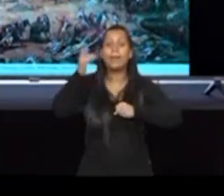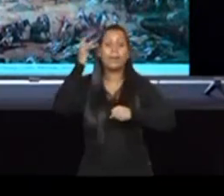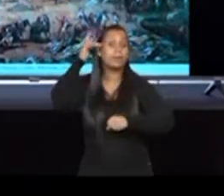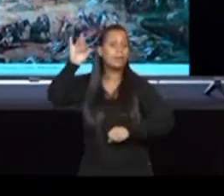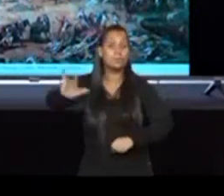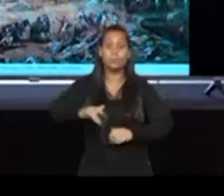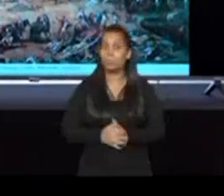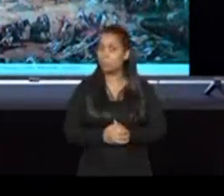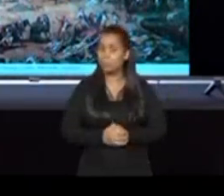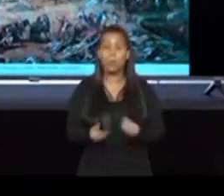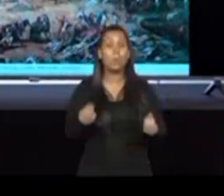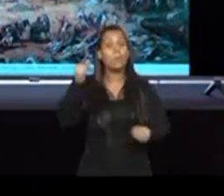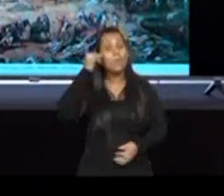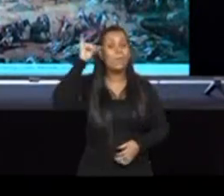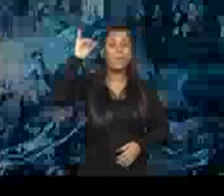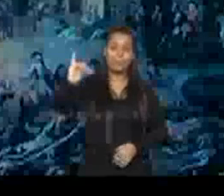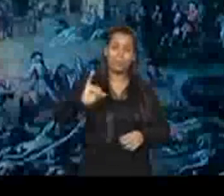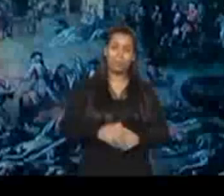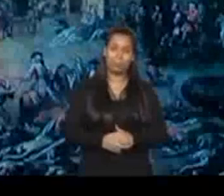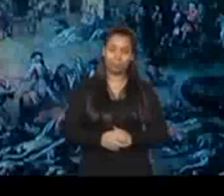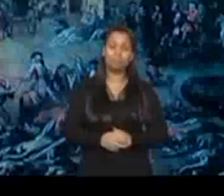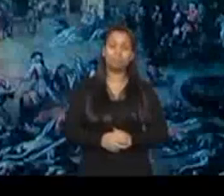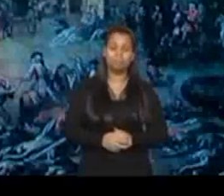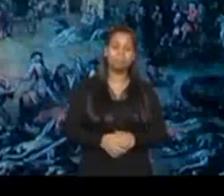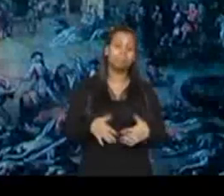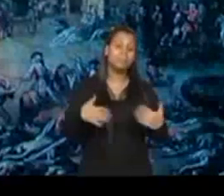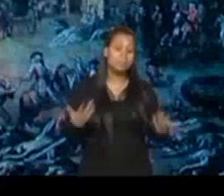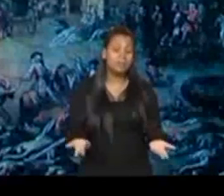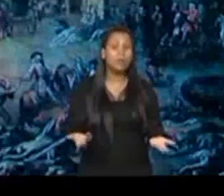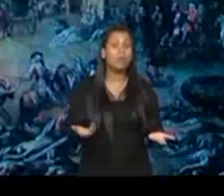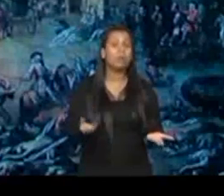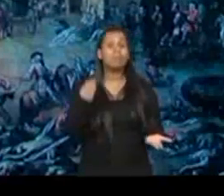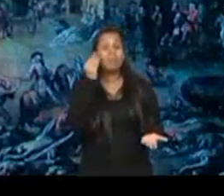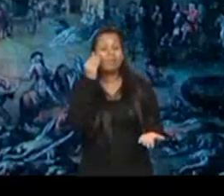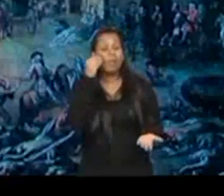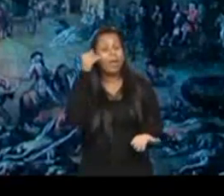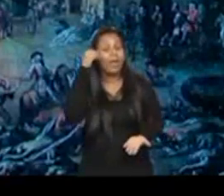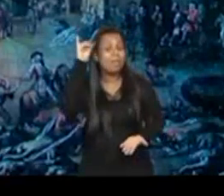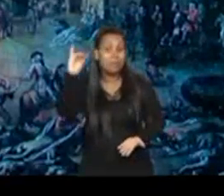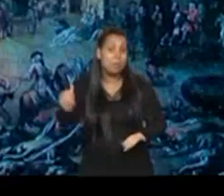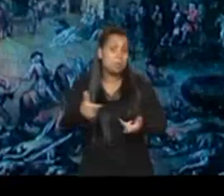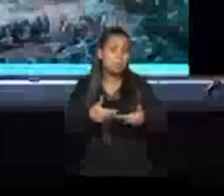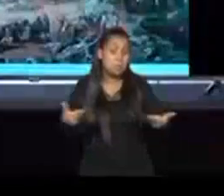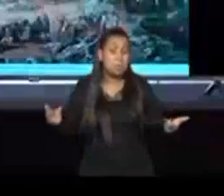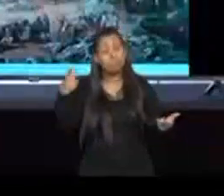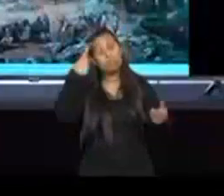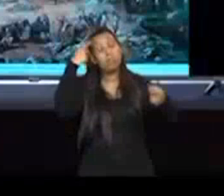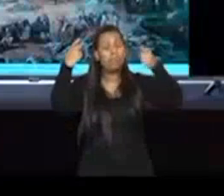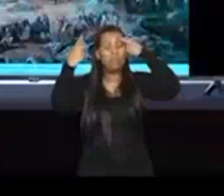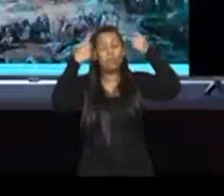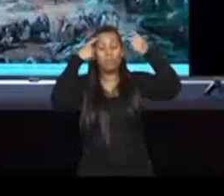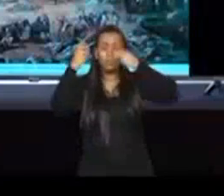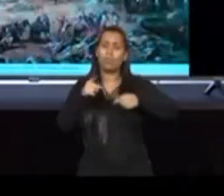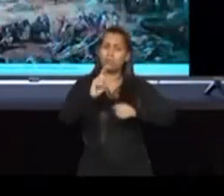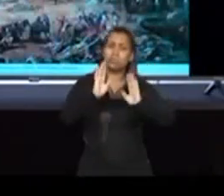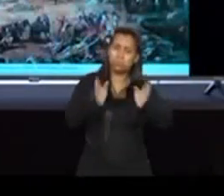não sabia como evitar essa doença. Então criou-se maneiras de tentar evitar de alguma forma. Vocês devem estar